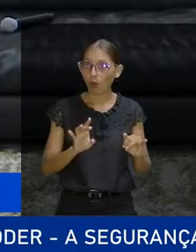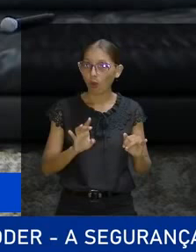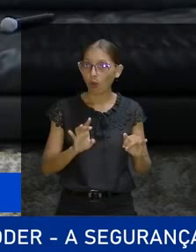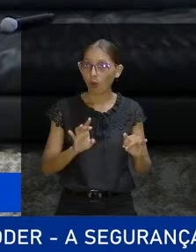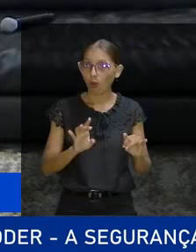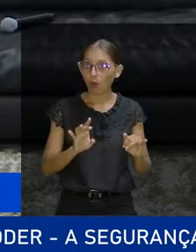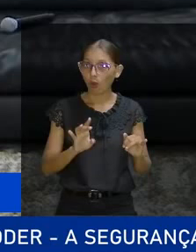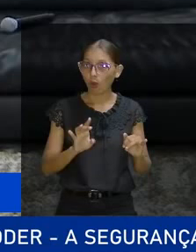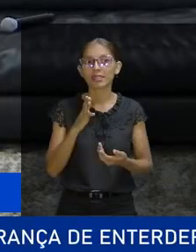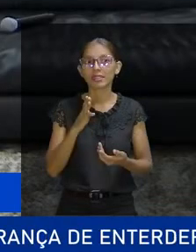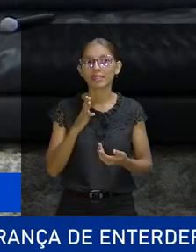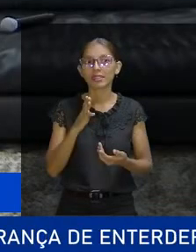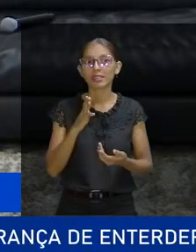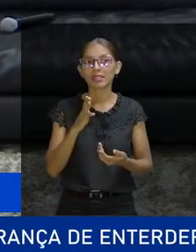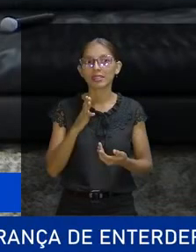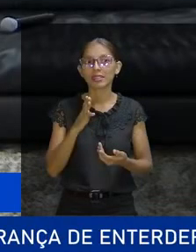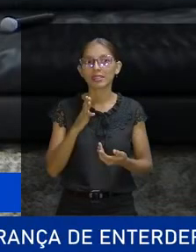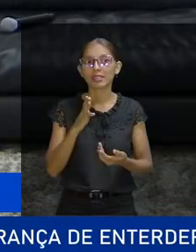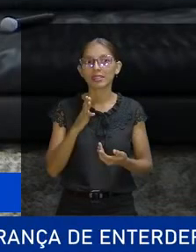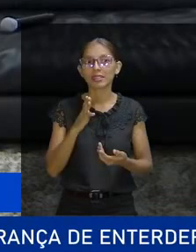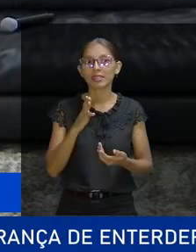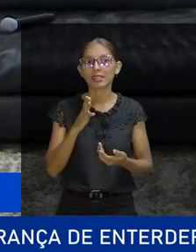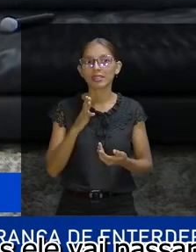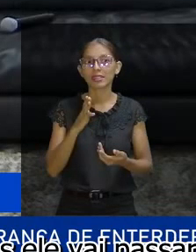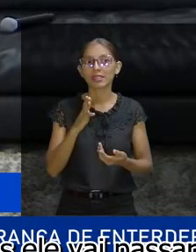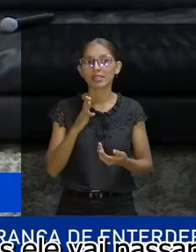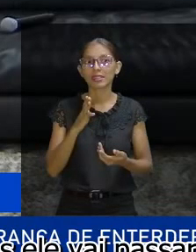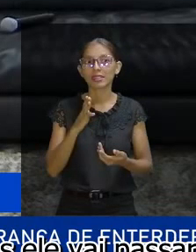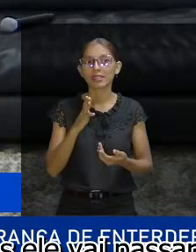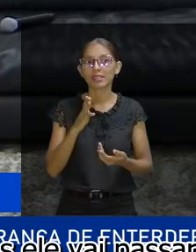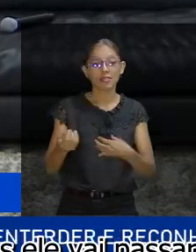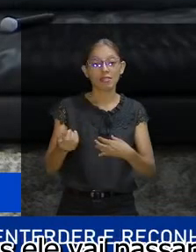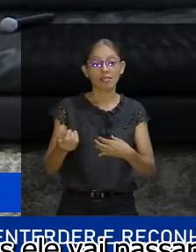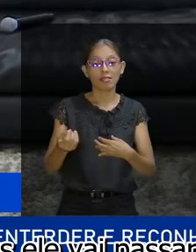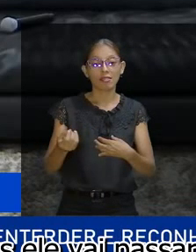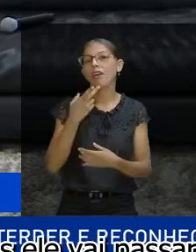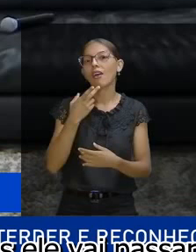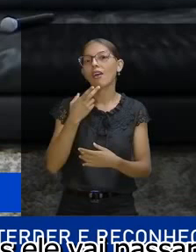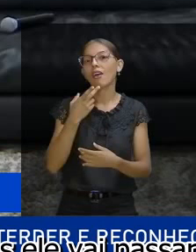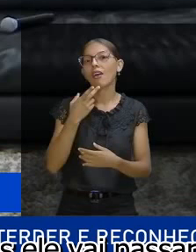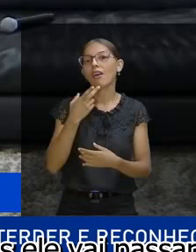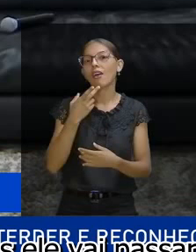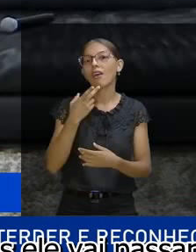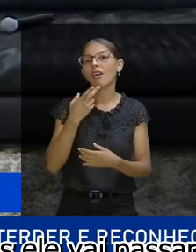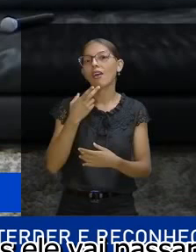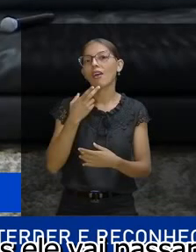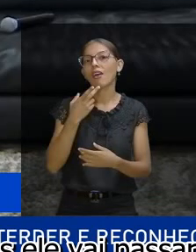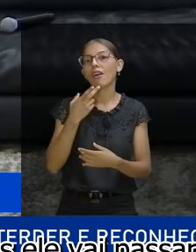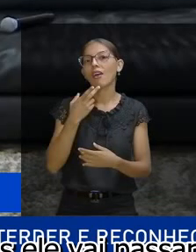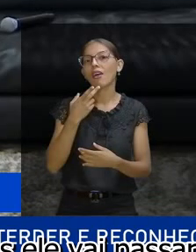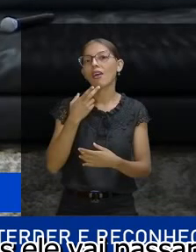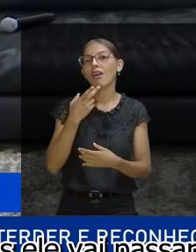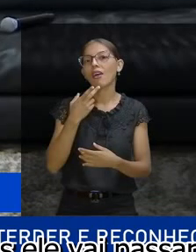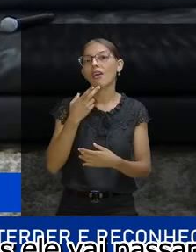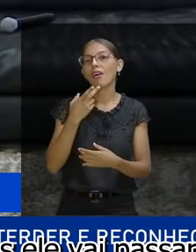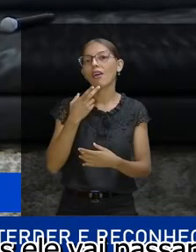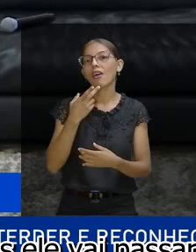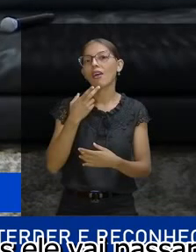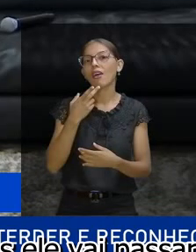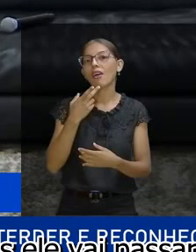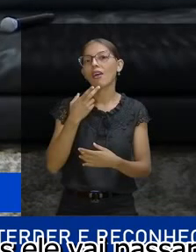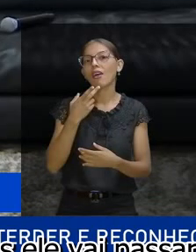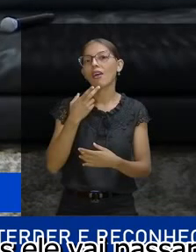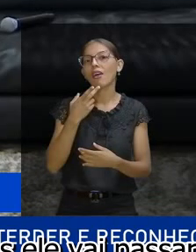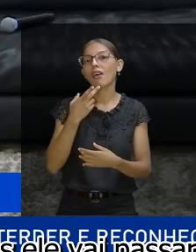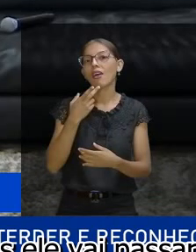tudo, até negro. Ele pode apresentar, vai apresentar a sua autodeclaração, mas